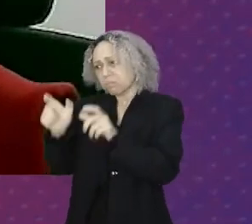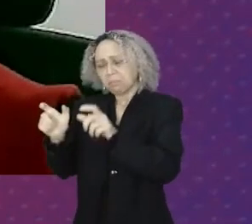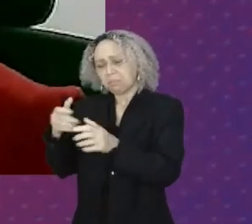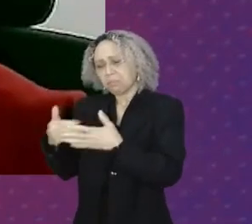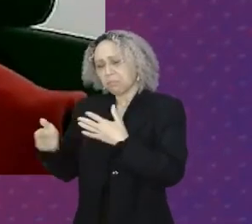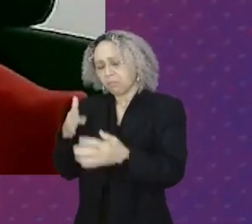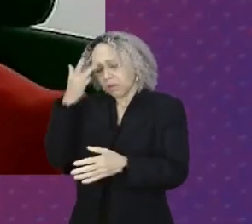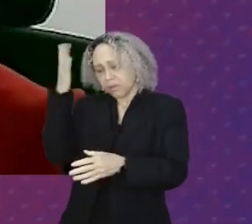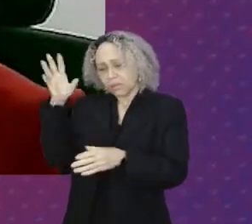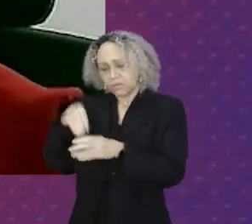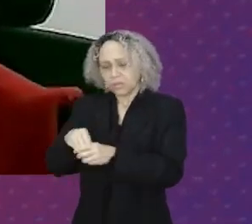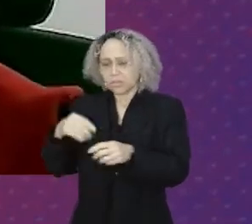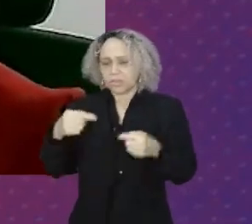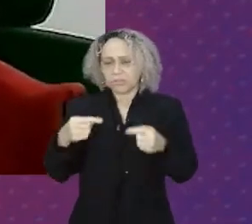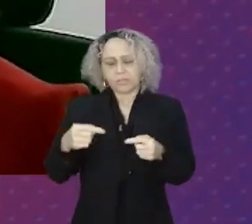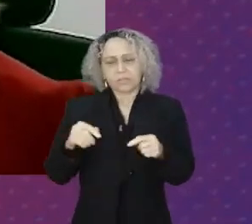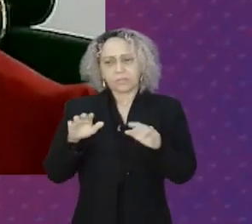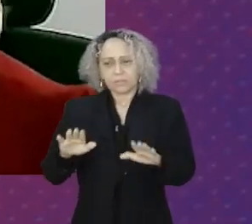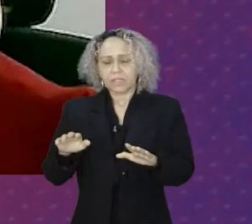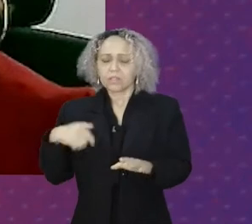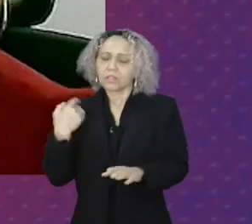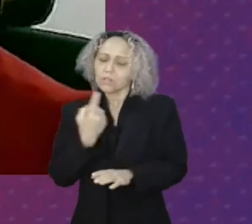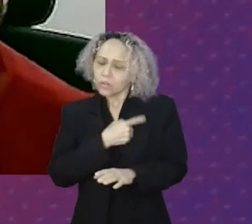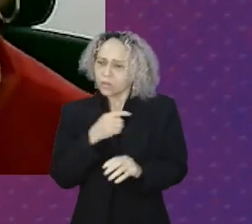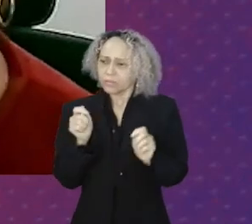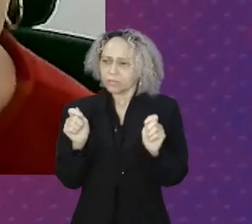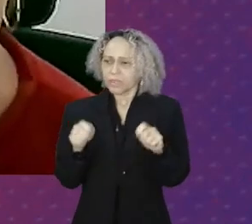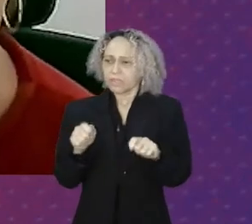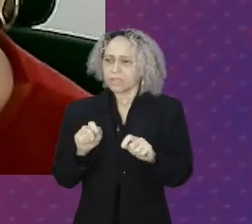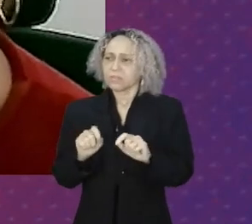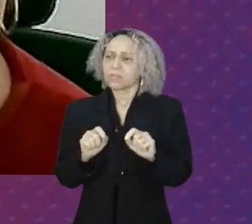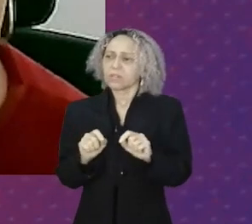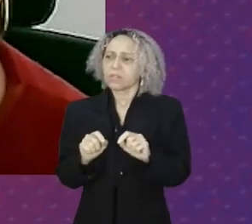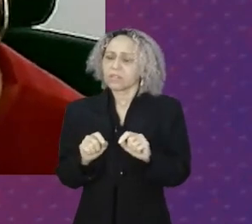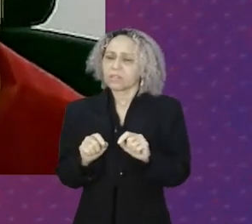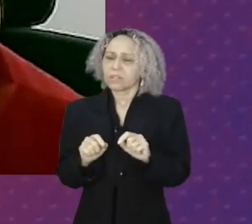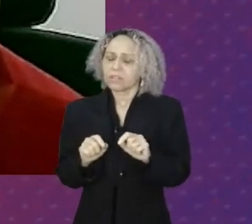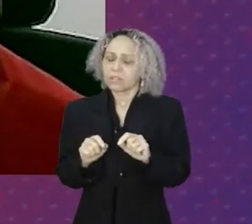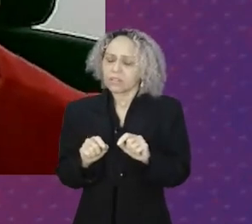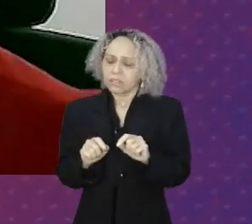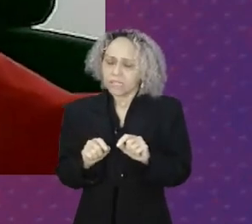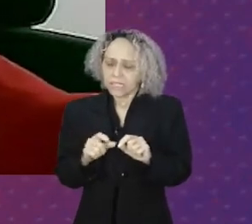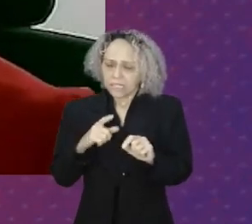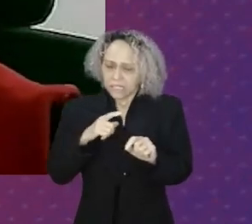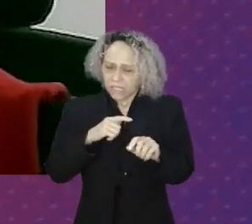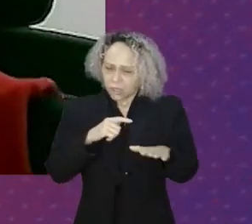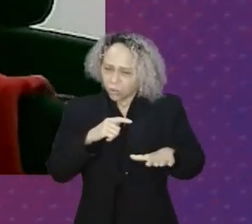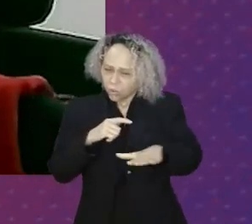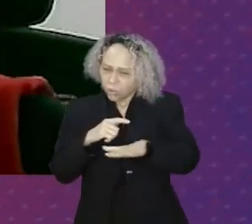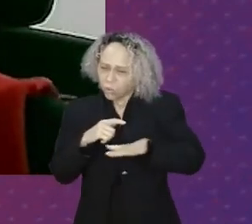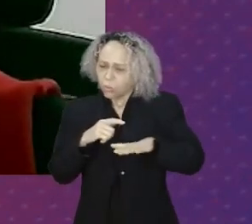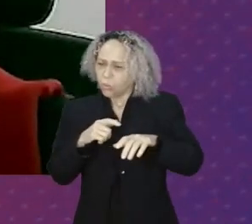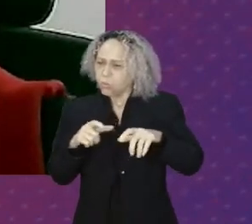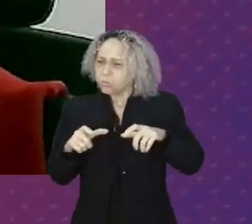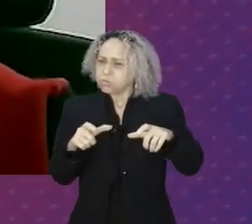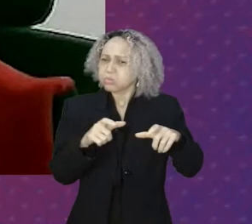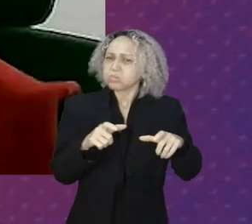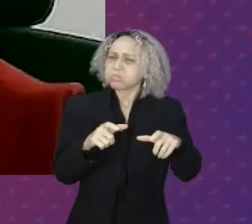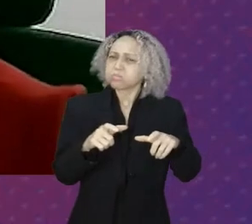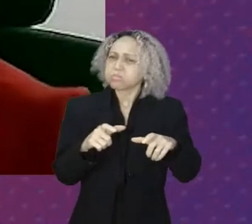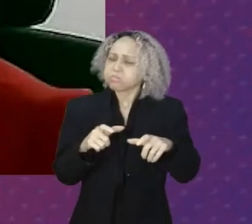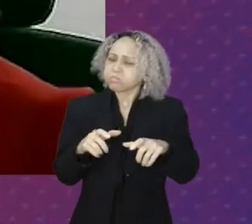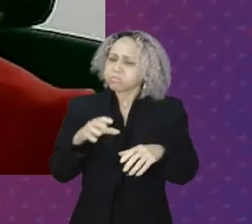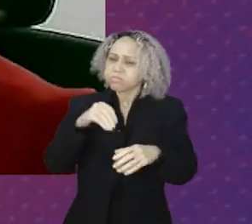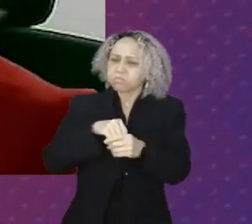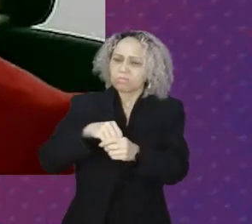Mas nós temos a necessidade de recuperar um espaço e de conquistar um espaço no